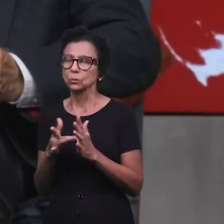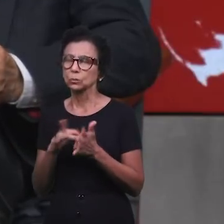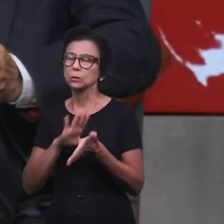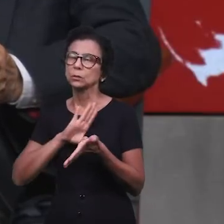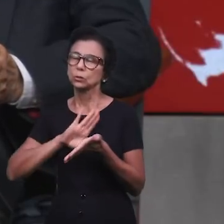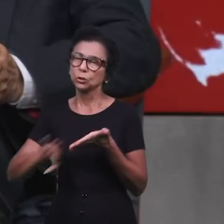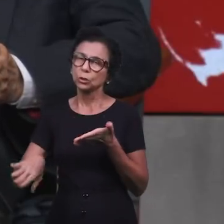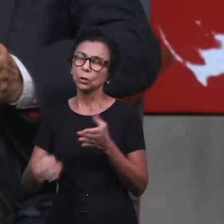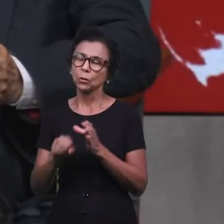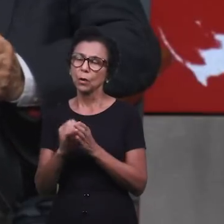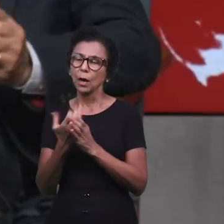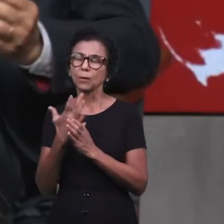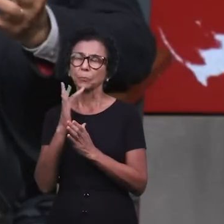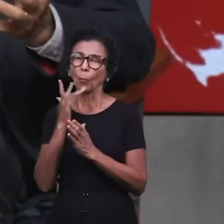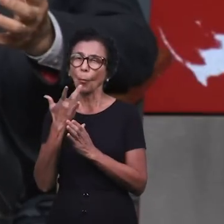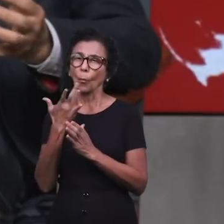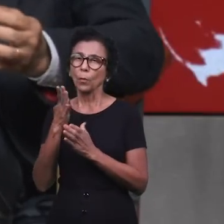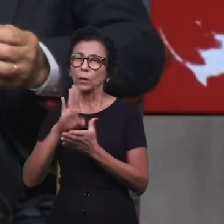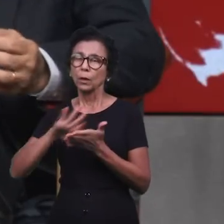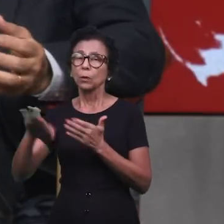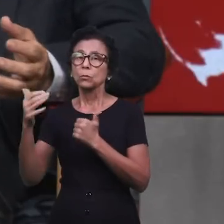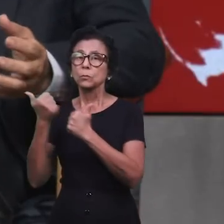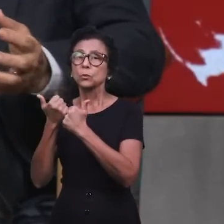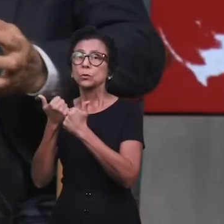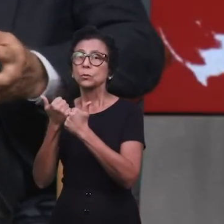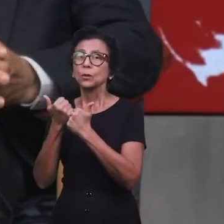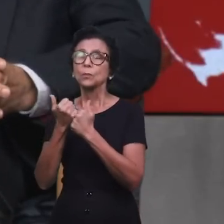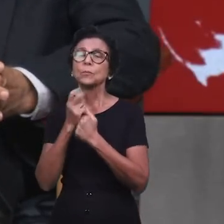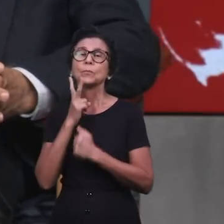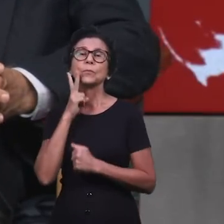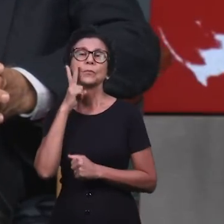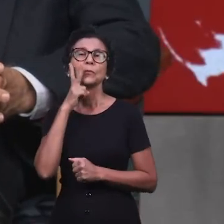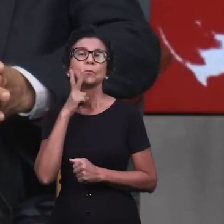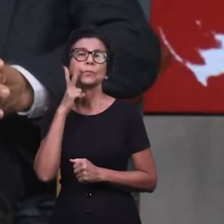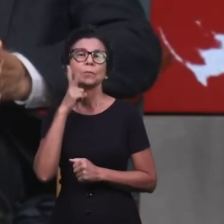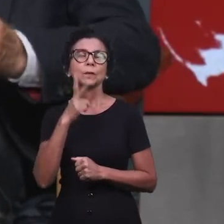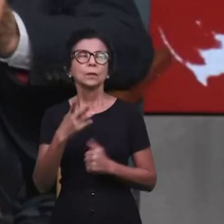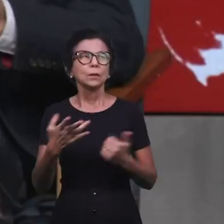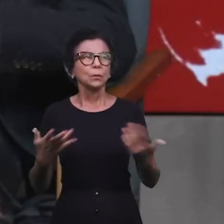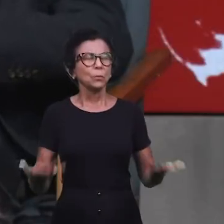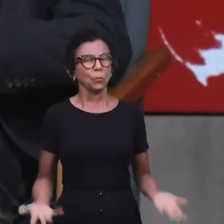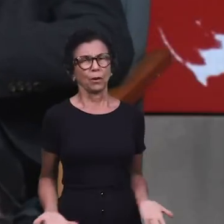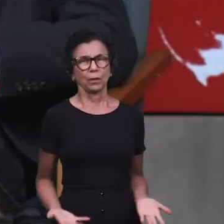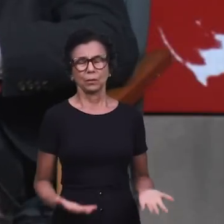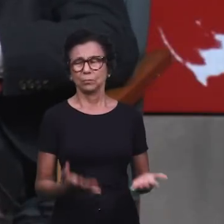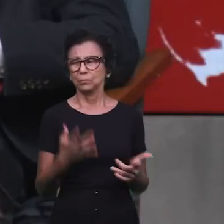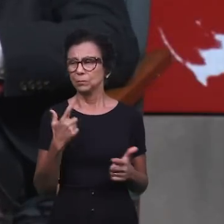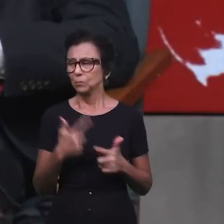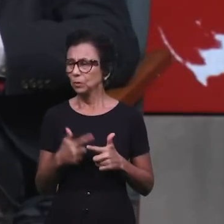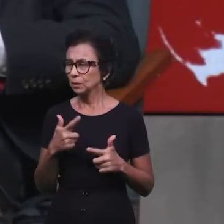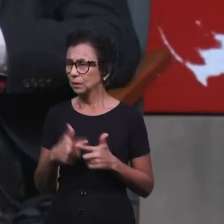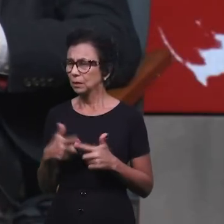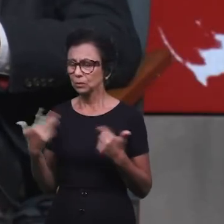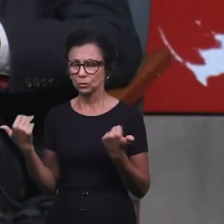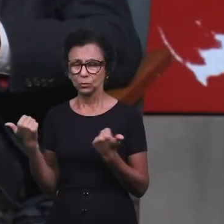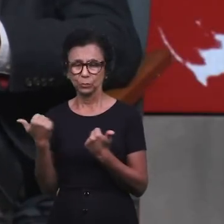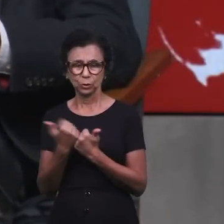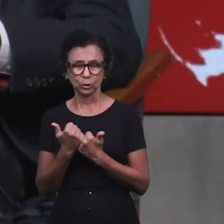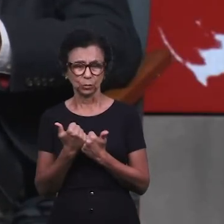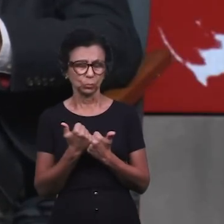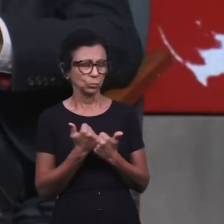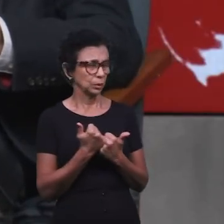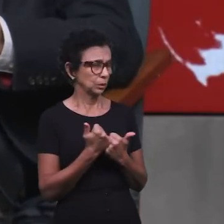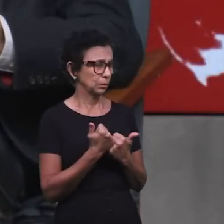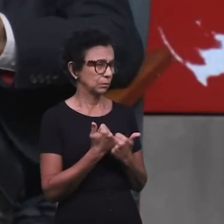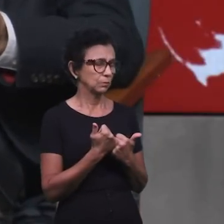amargosas, tirou. O que ele coloca no lugar? Vinho. Mas por que ele substitui as